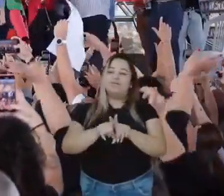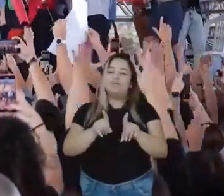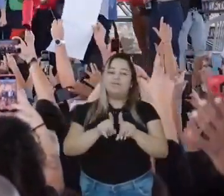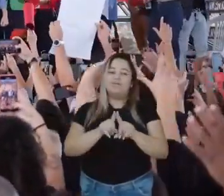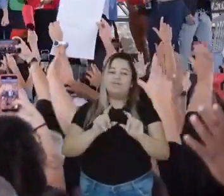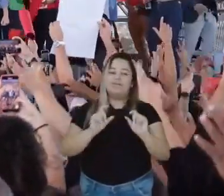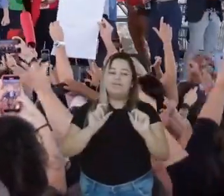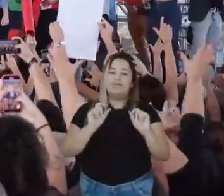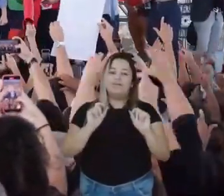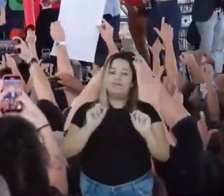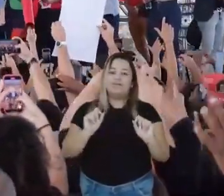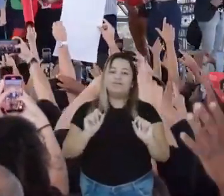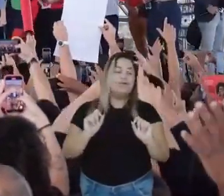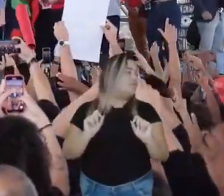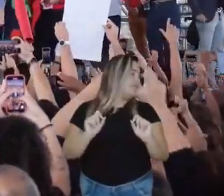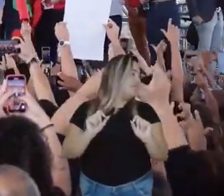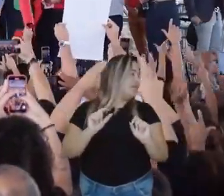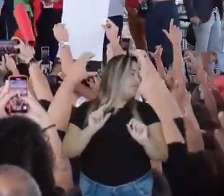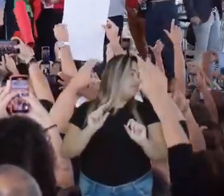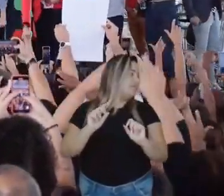presidente, Brasil.